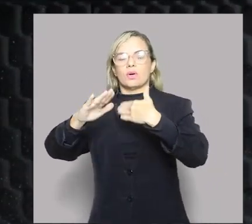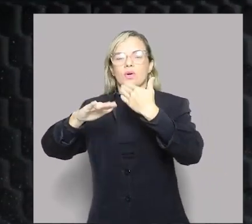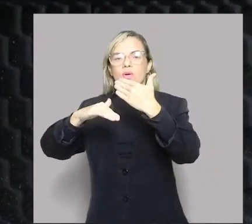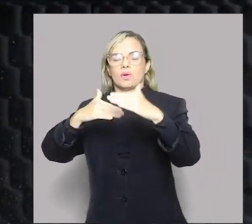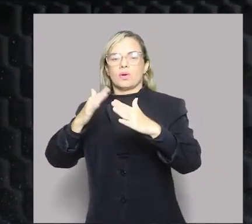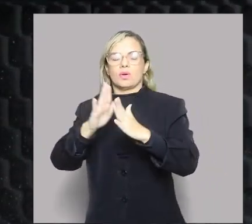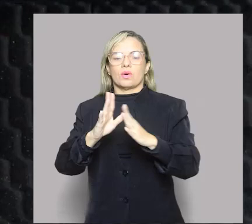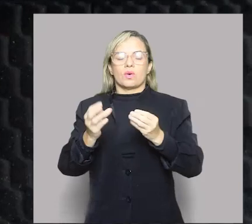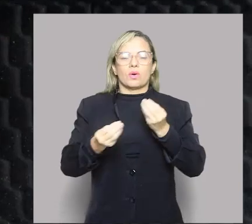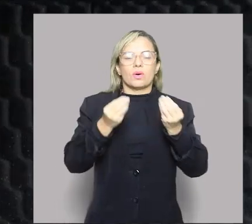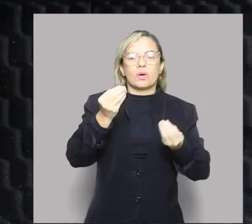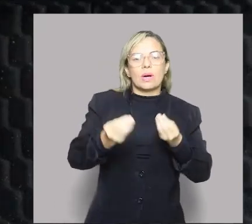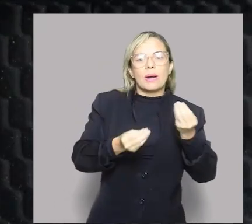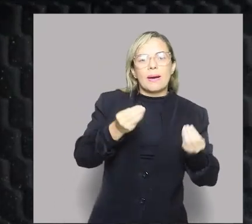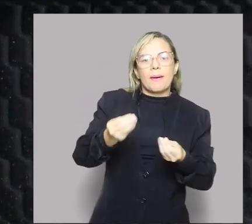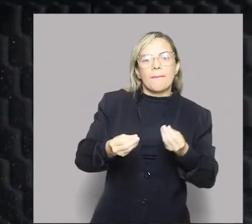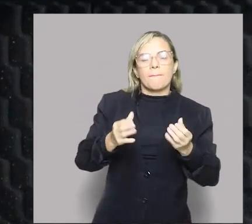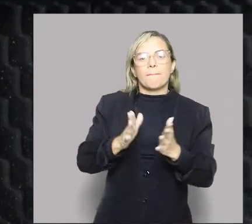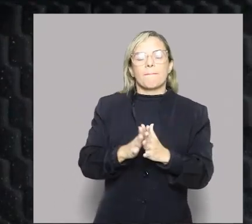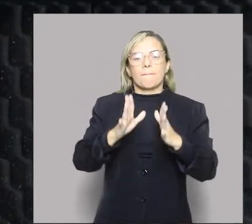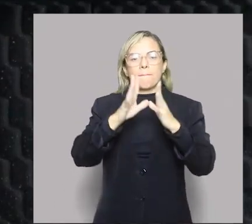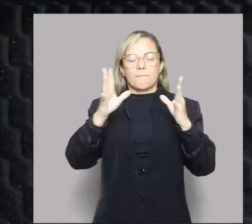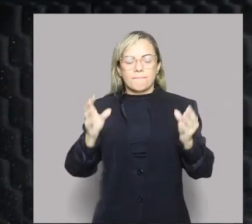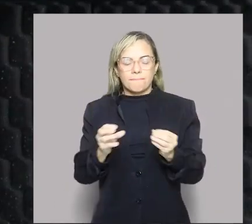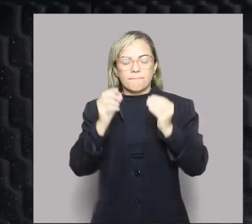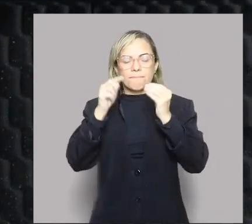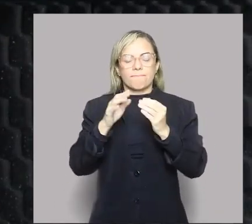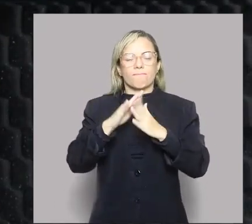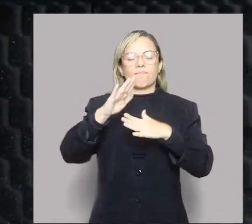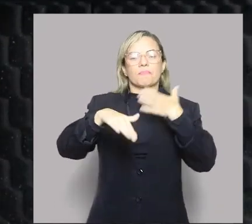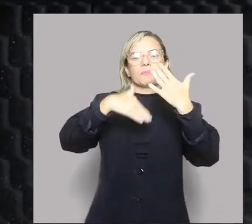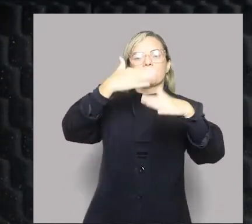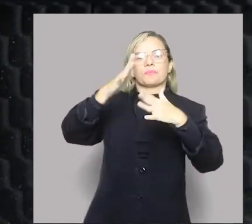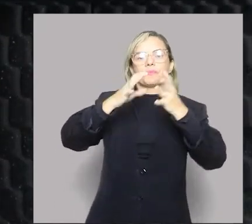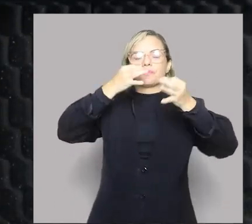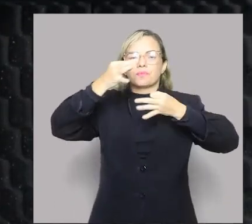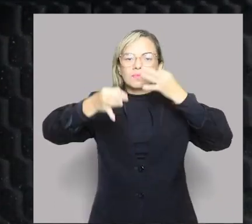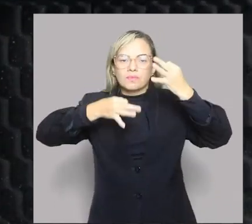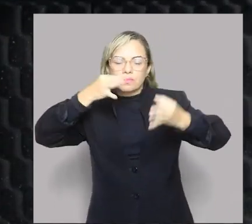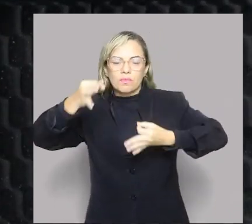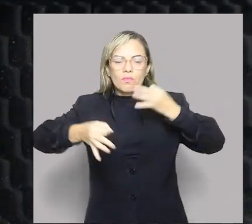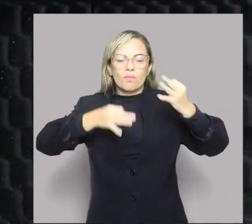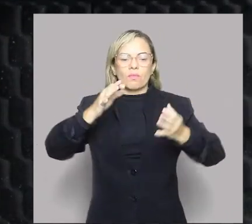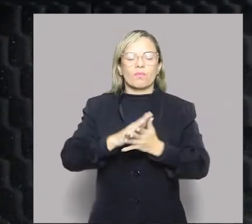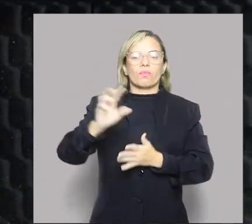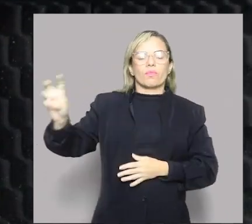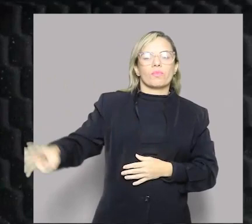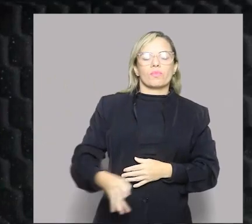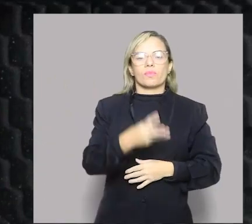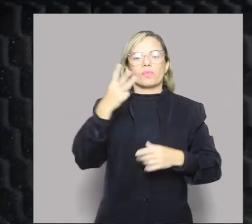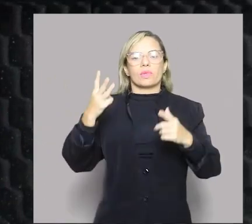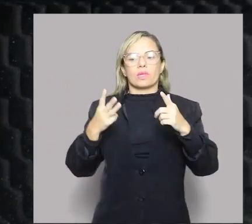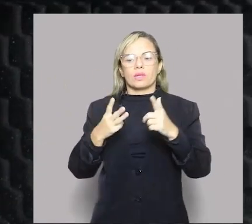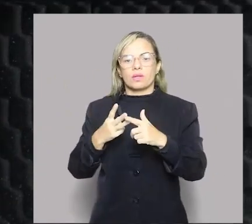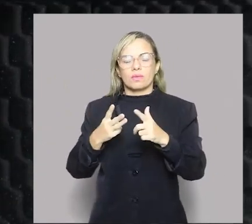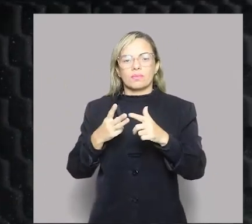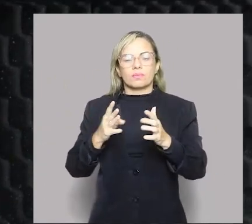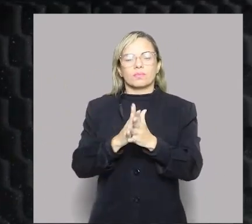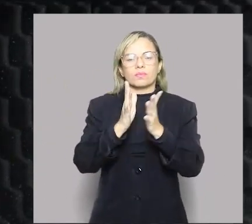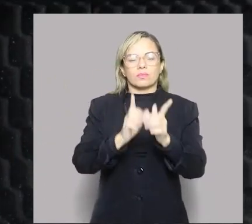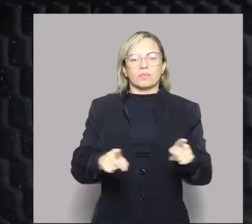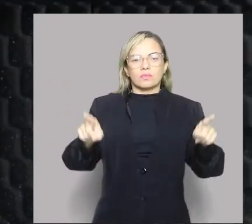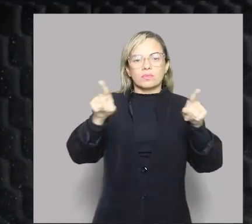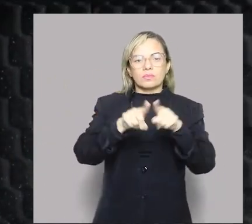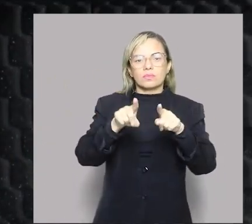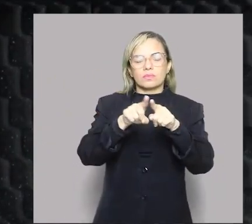ou seja, de crescimento da sua argumentação. O segundo aspecto que você precisa também ter em sua